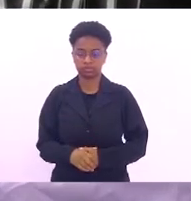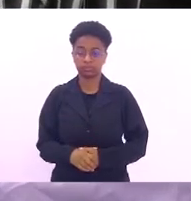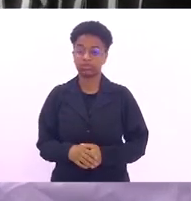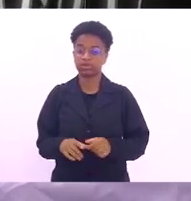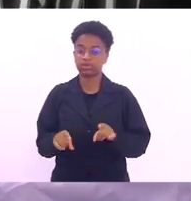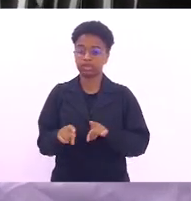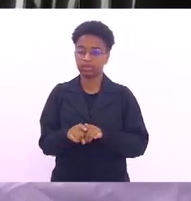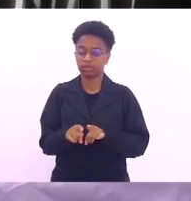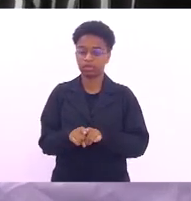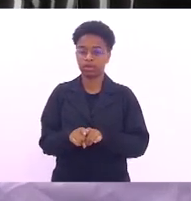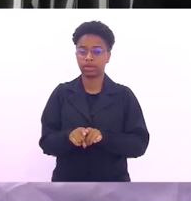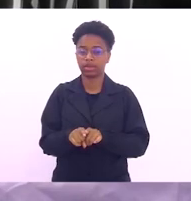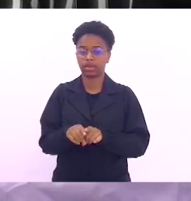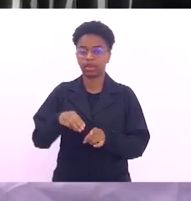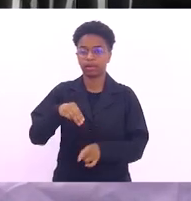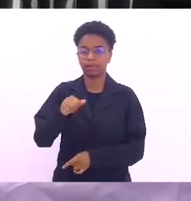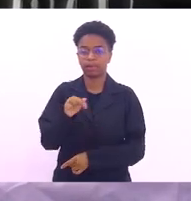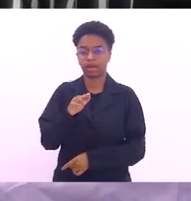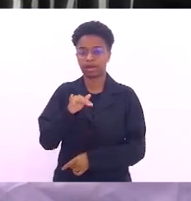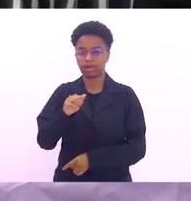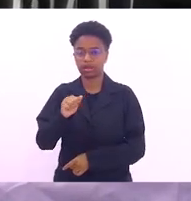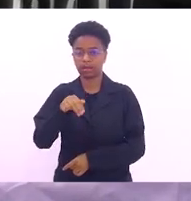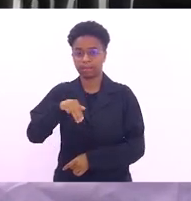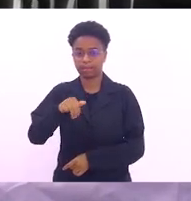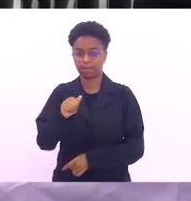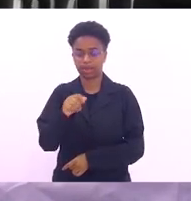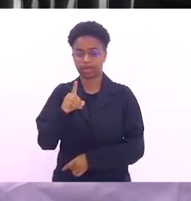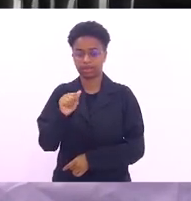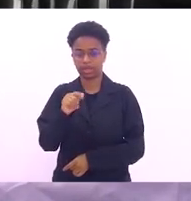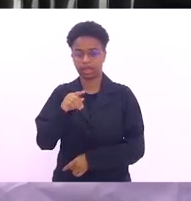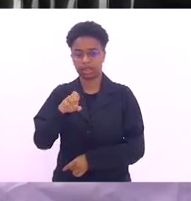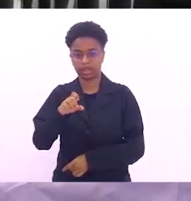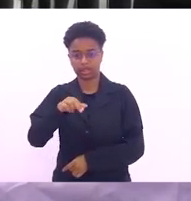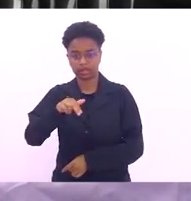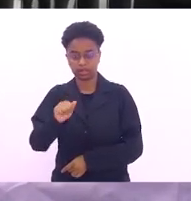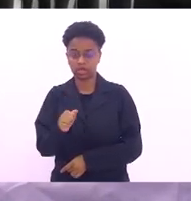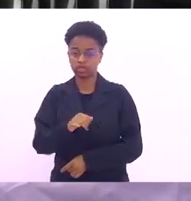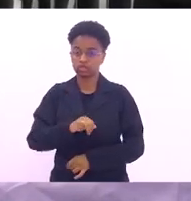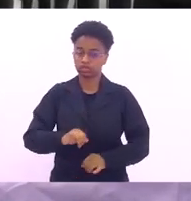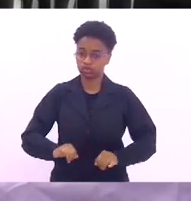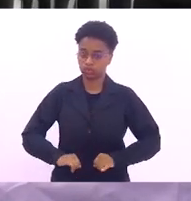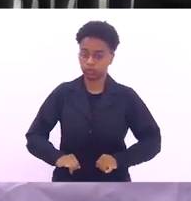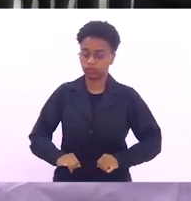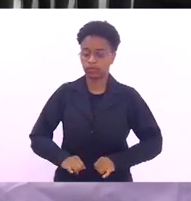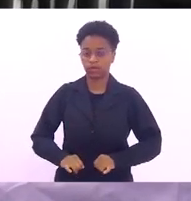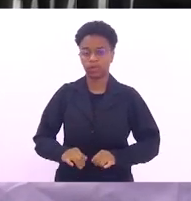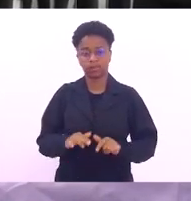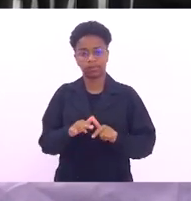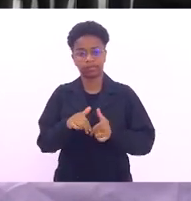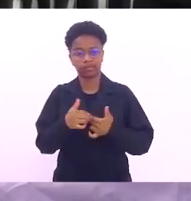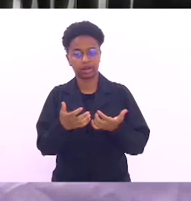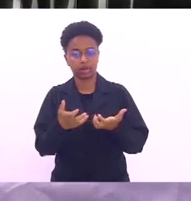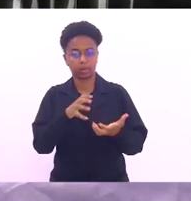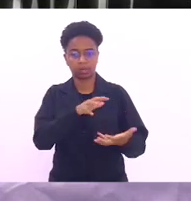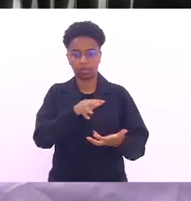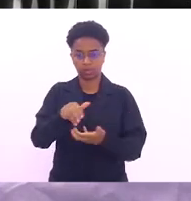sofreram por um mundo melhor mas se nós não tivermos pessoas como vocês